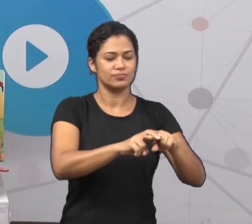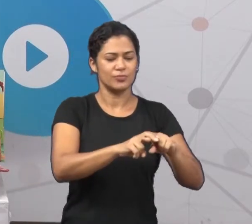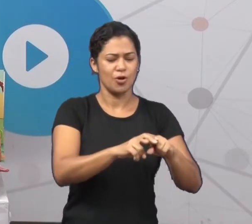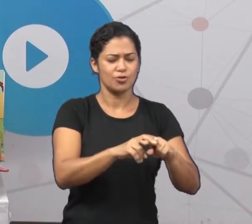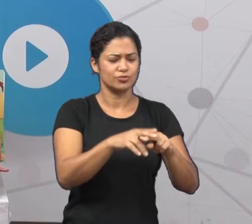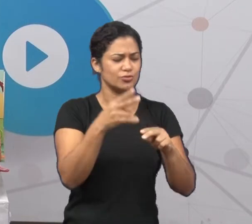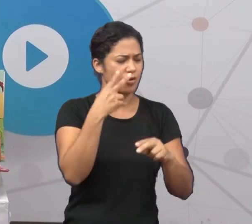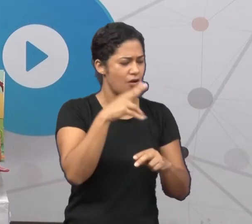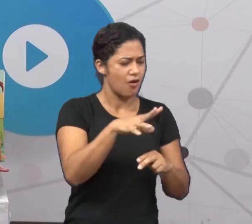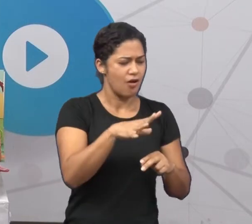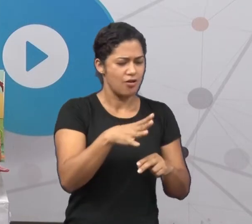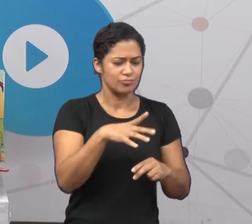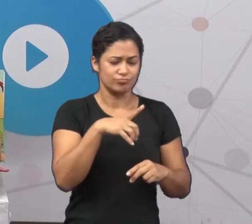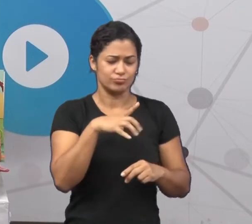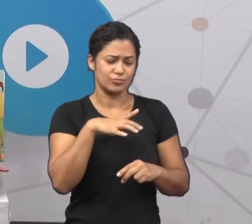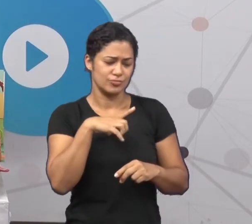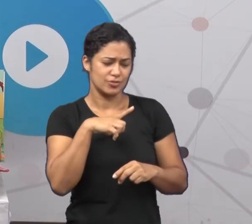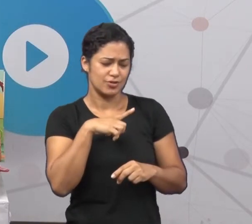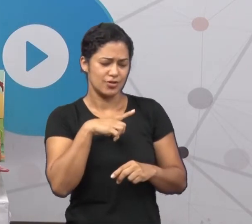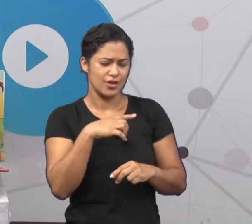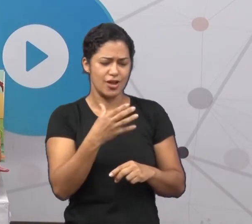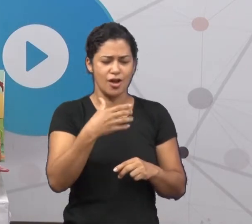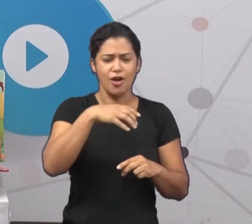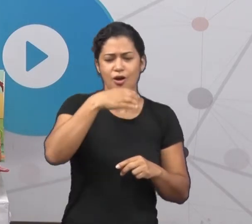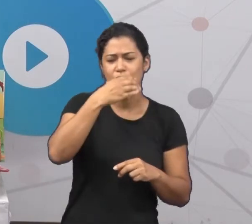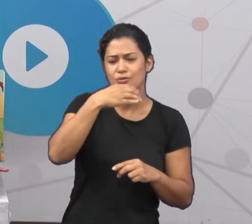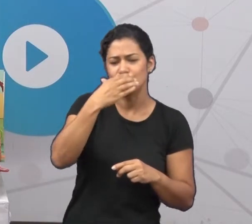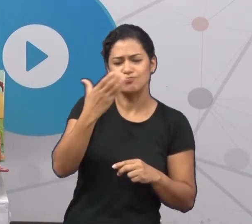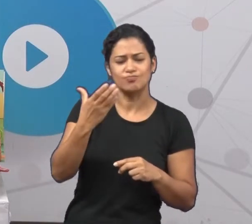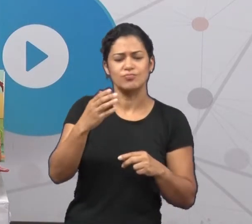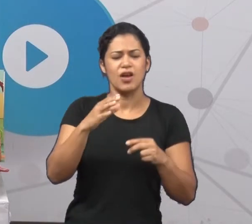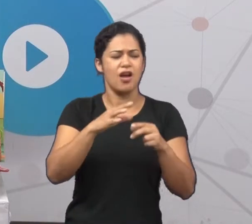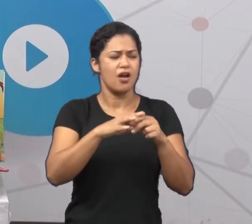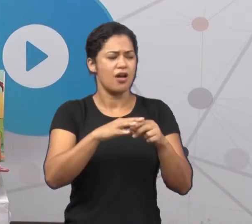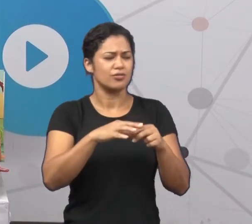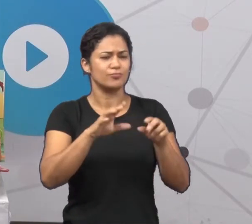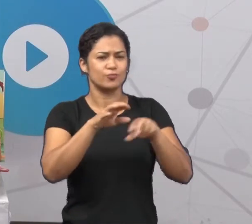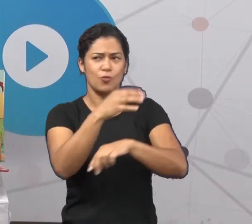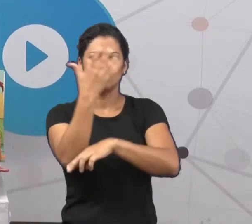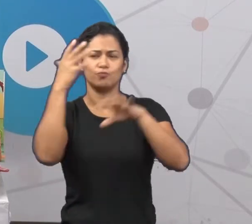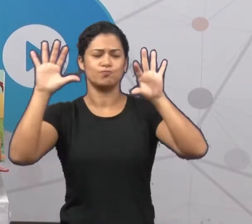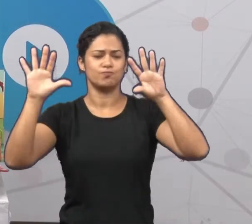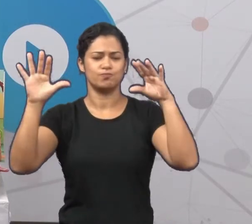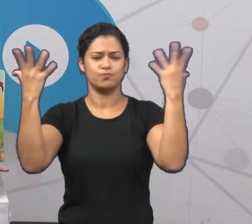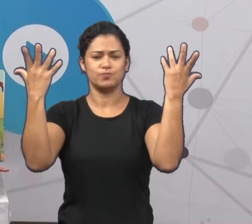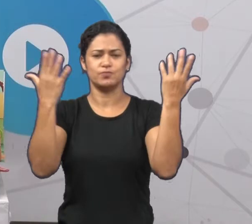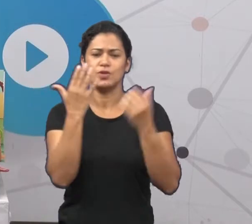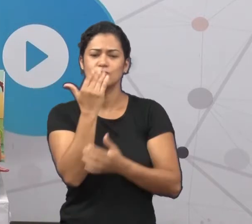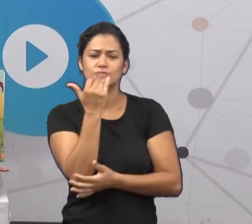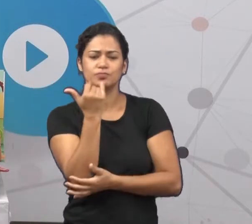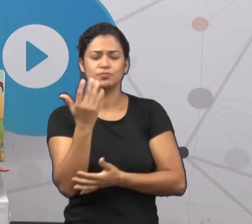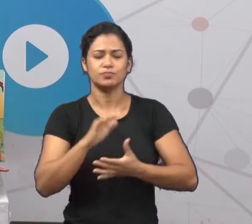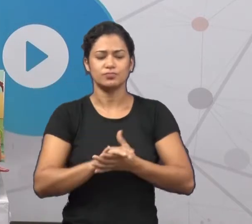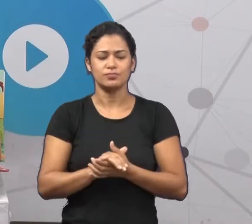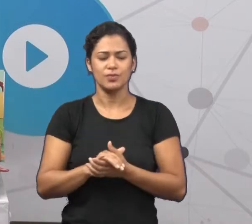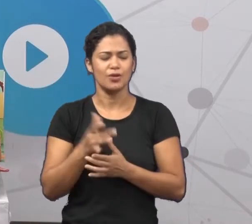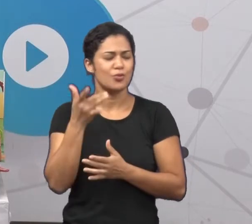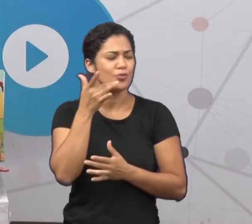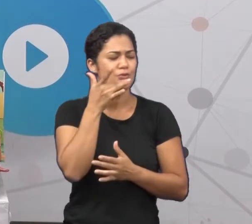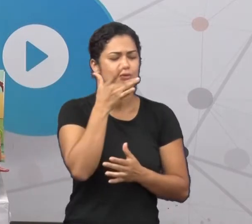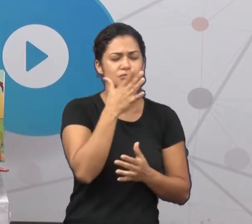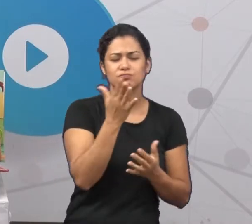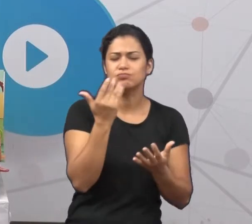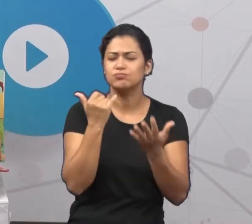tinha sobras de comidas de uma grande festa. Então eles começaram a se